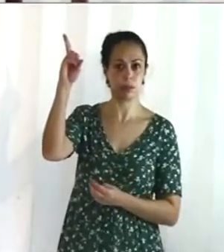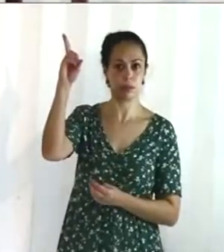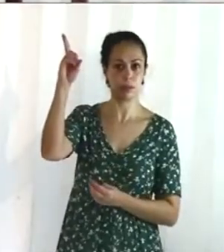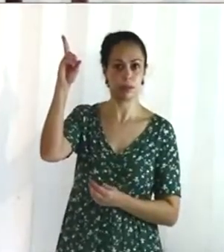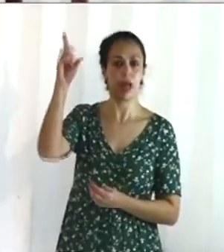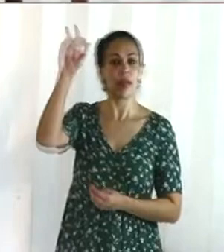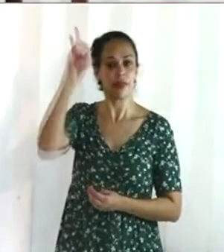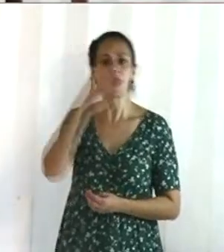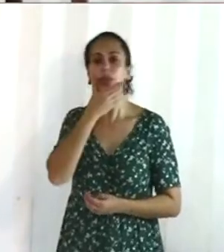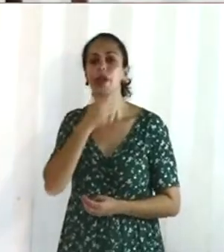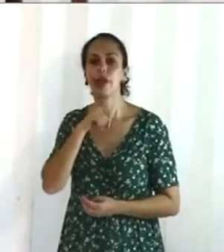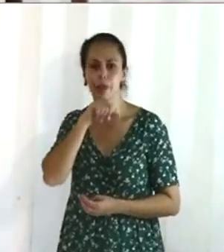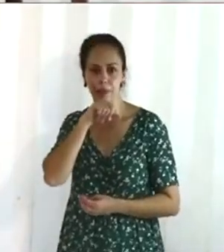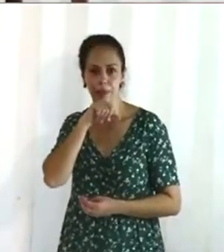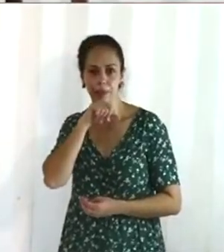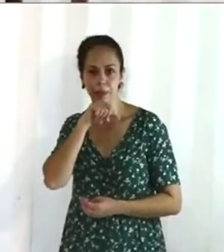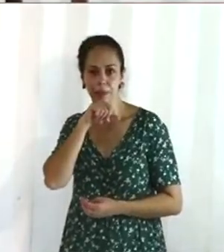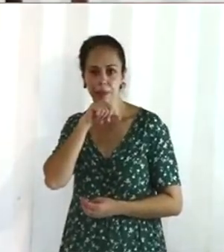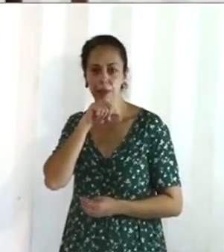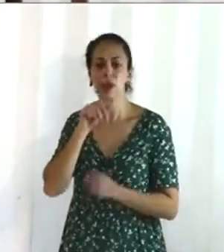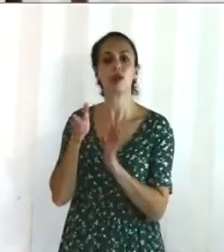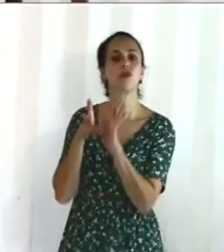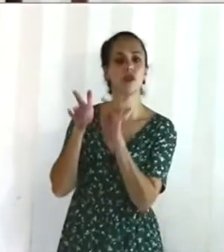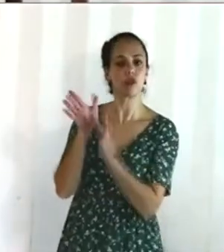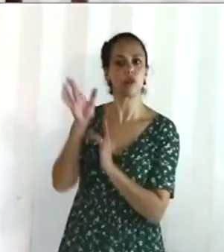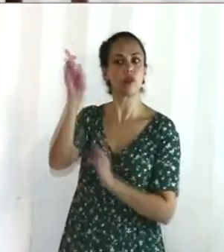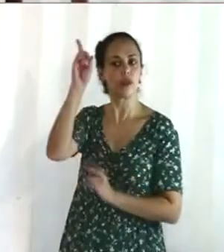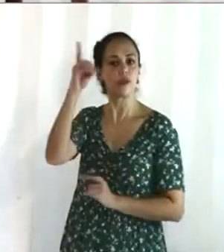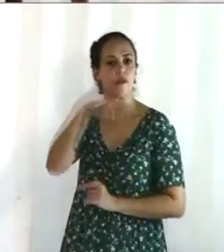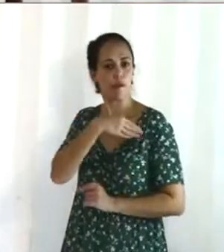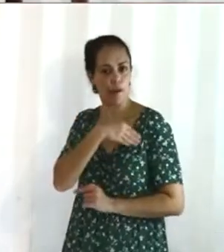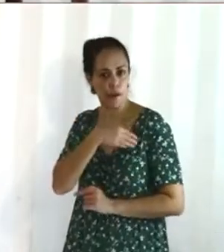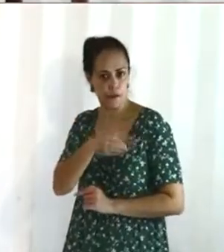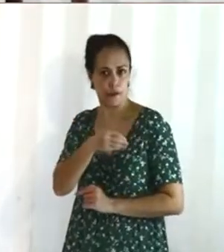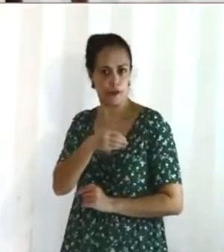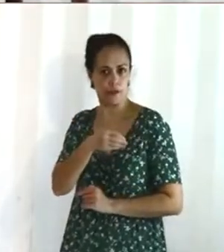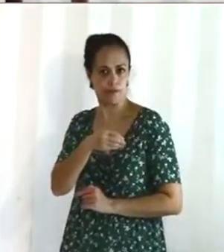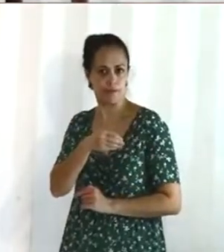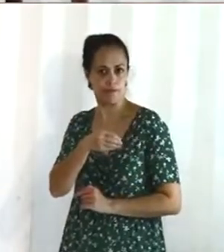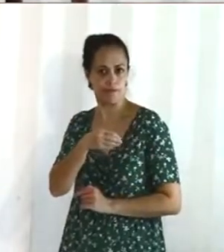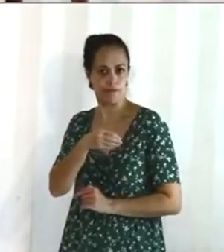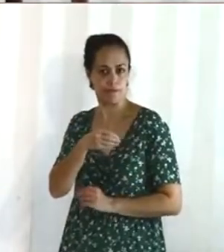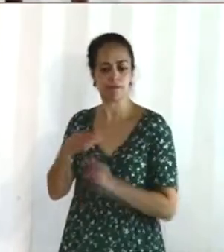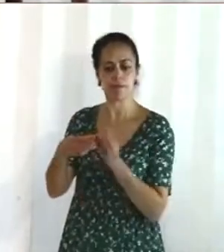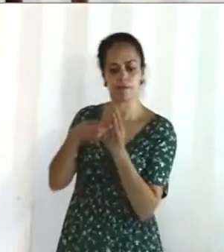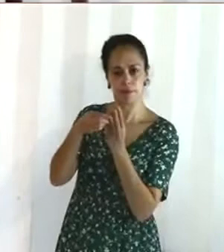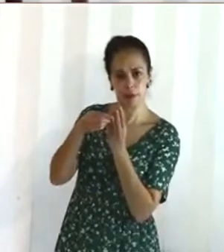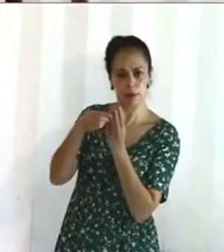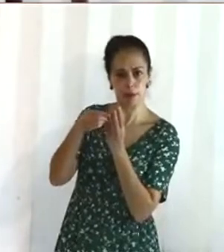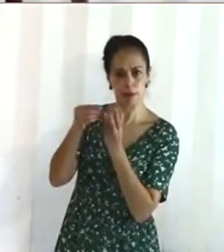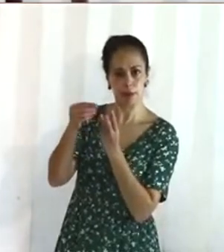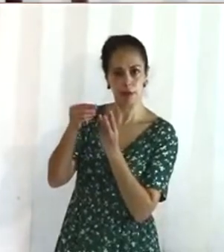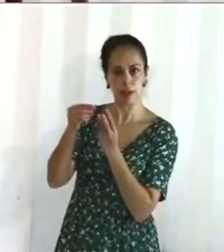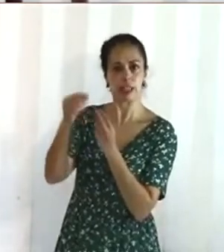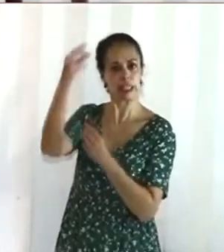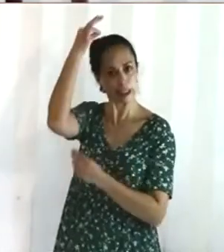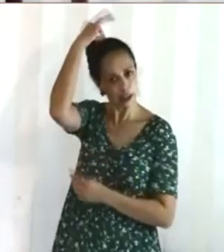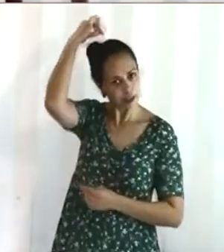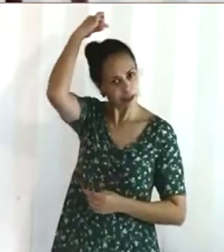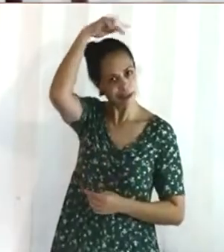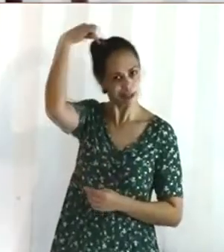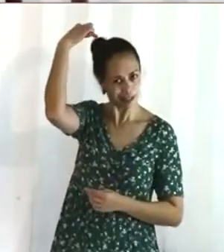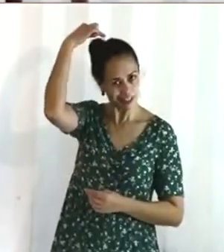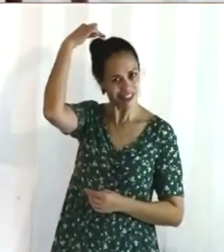E nós podemos ver a Trindade realizando a sua obra, e nós chamamos isso na teologia